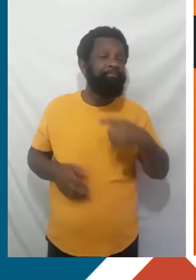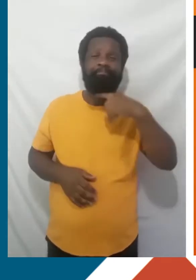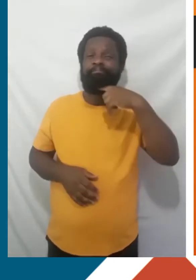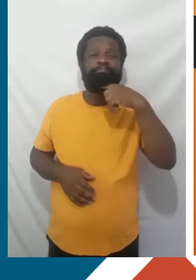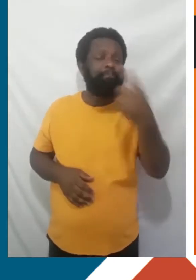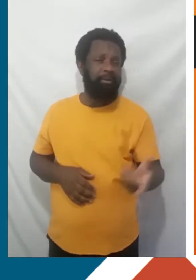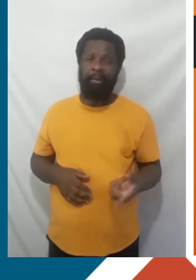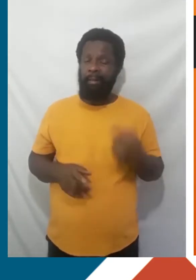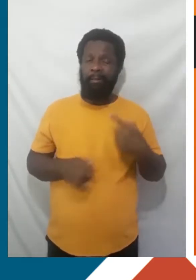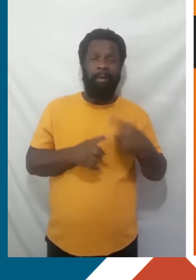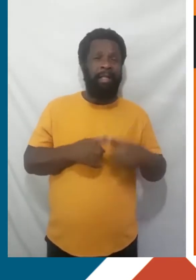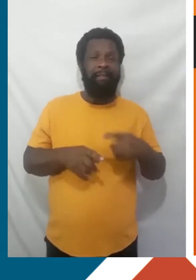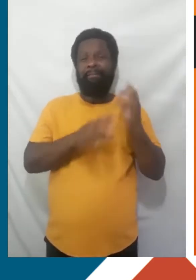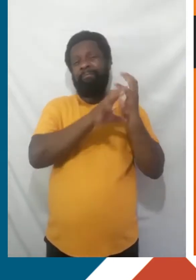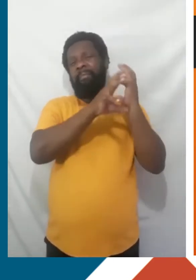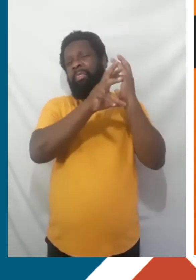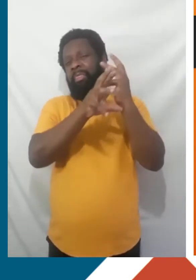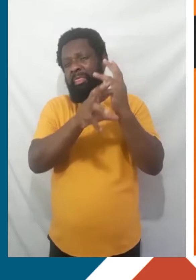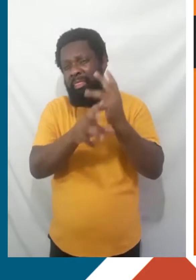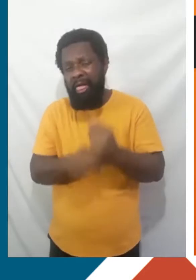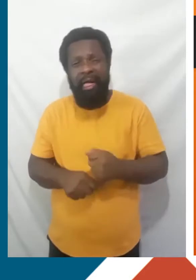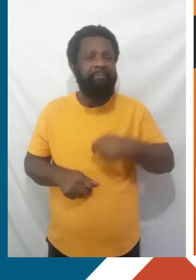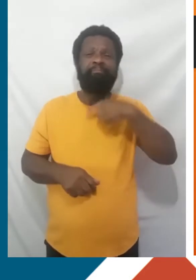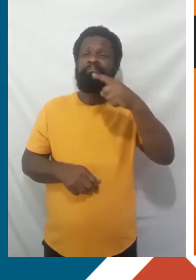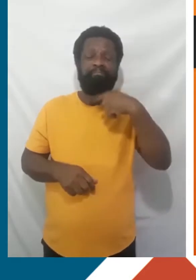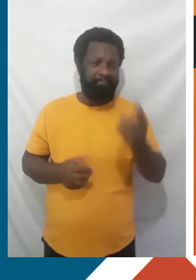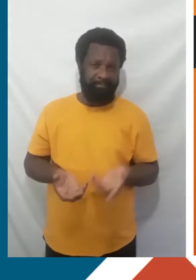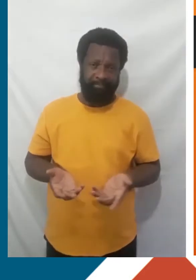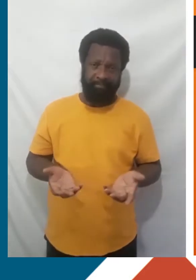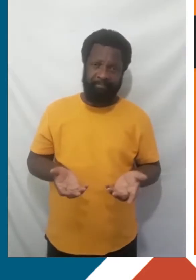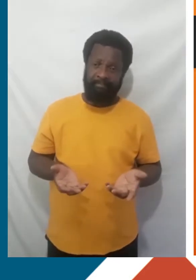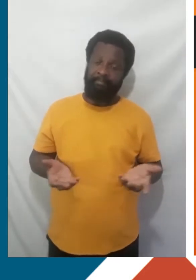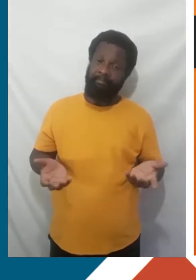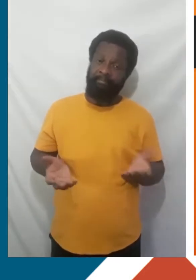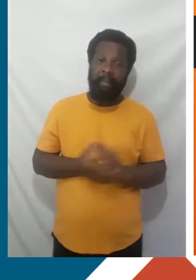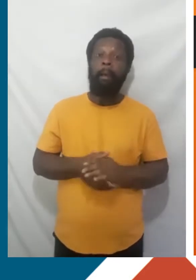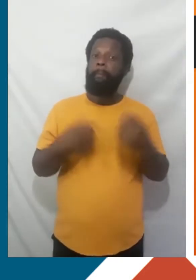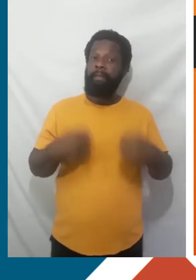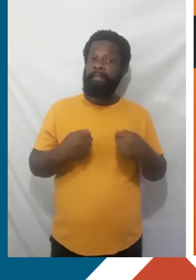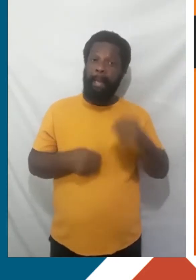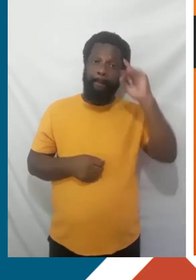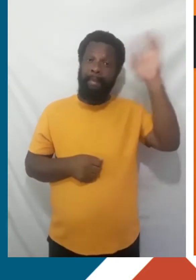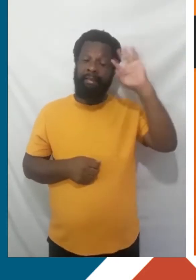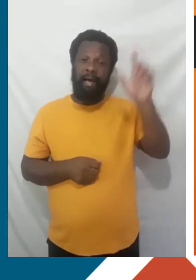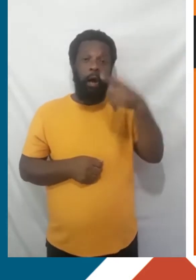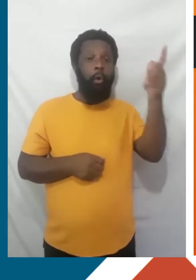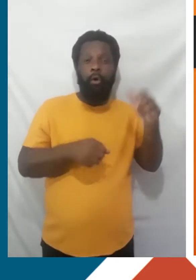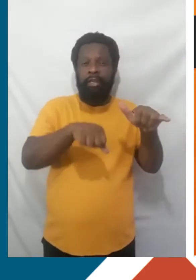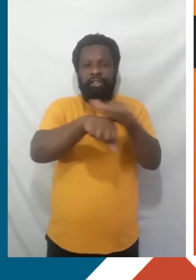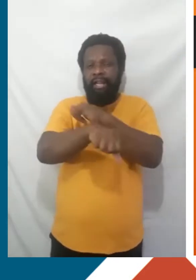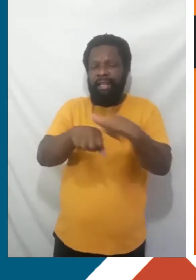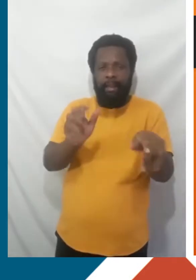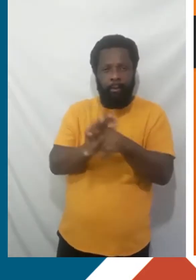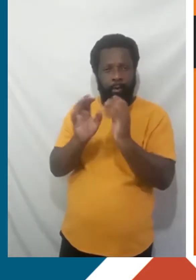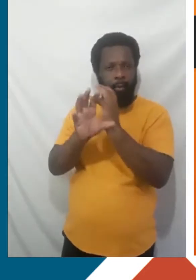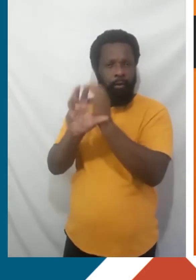Poderia acabar não valendo a pena essa mudança para o novo sistema. Então, precisamos pensar em outras